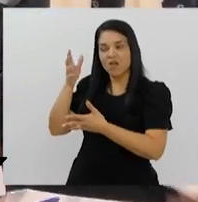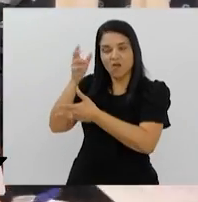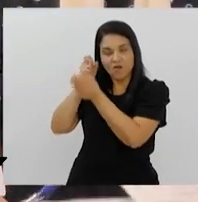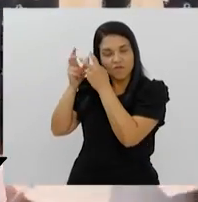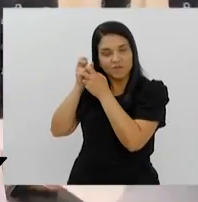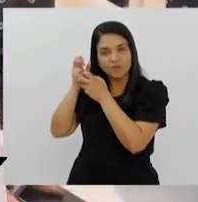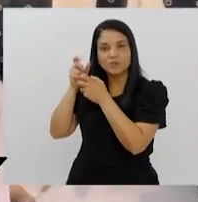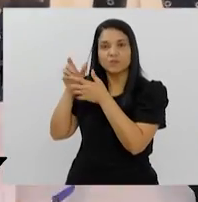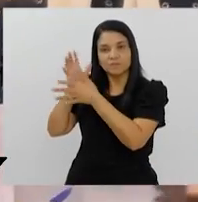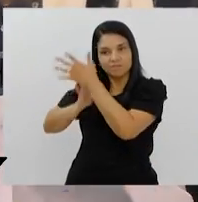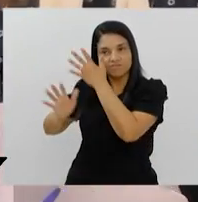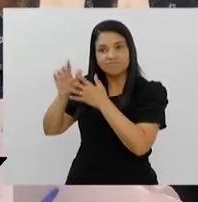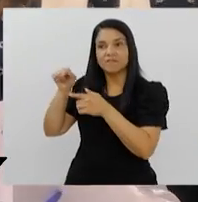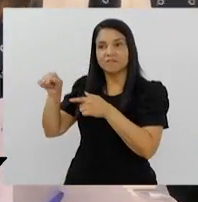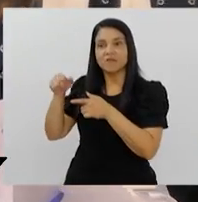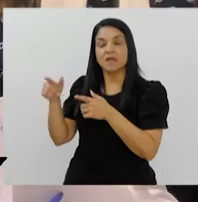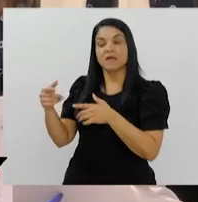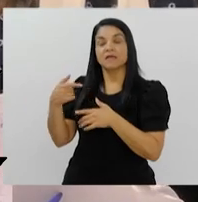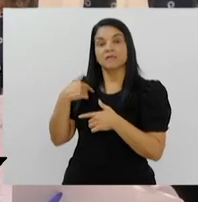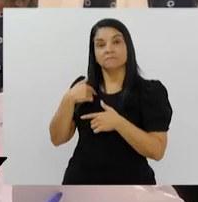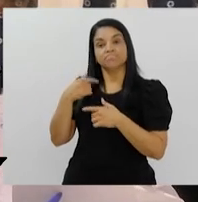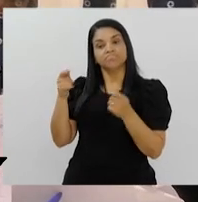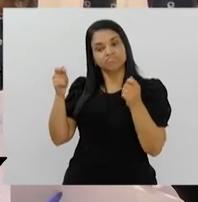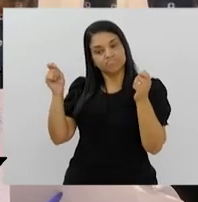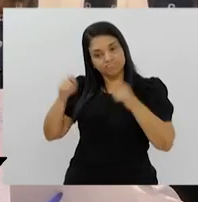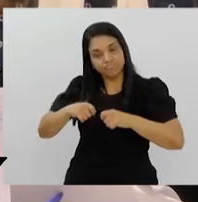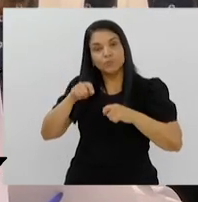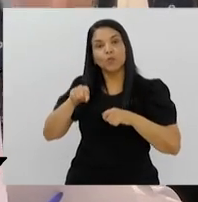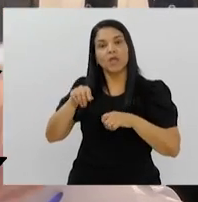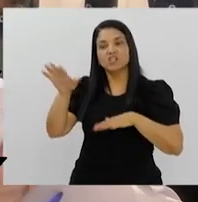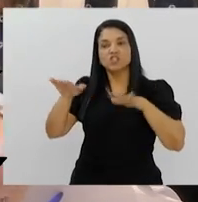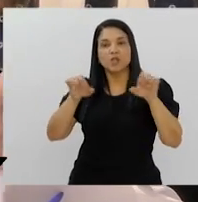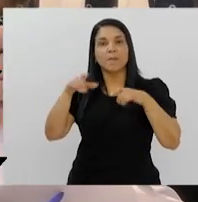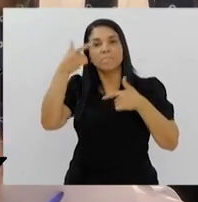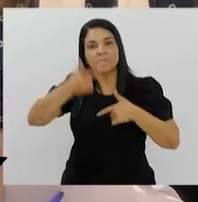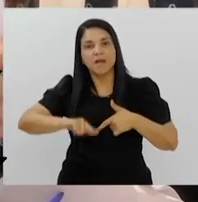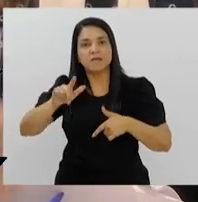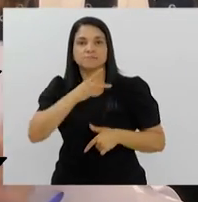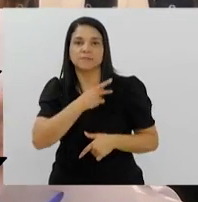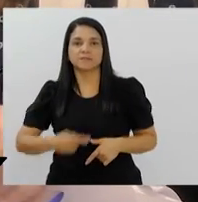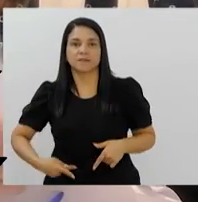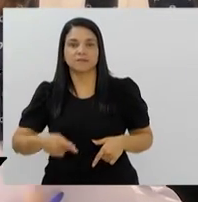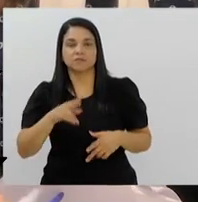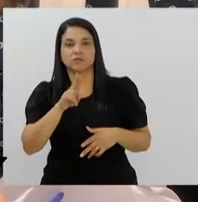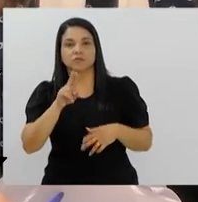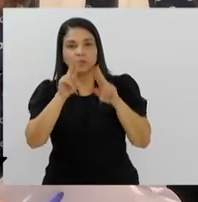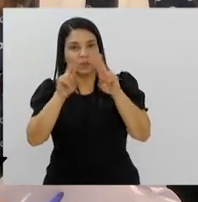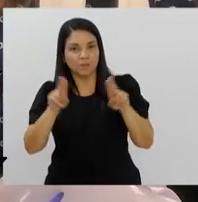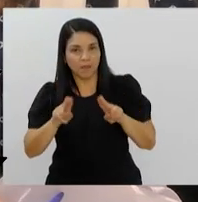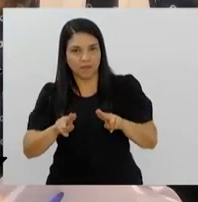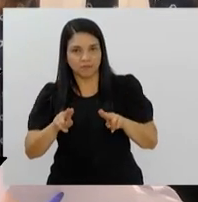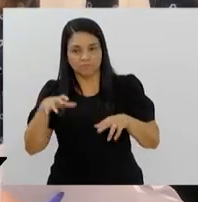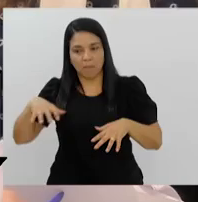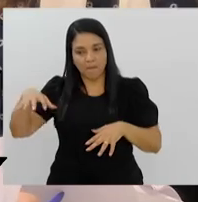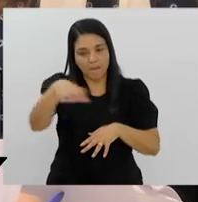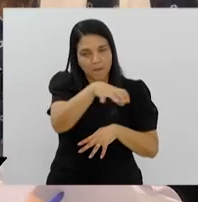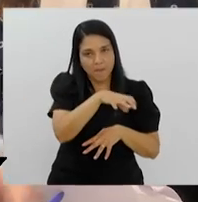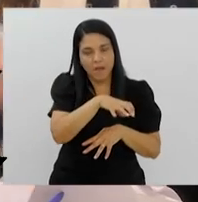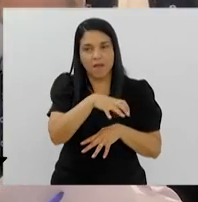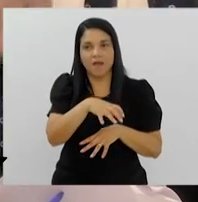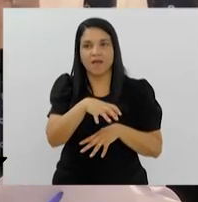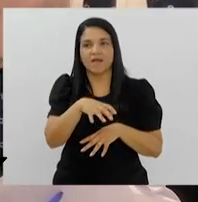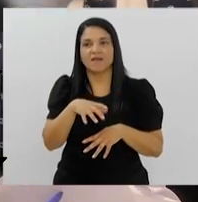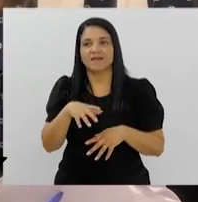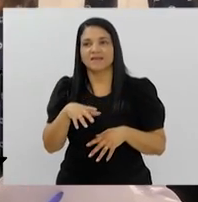força para ir além né para o alto e além Como diria o